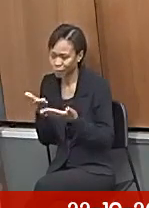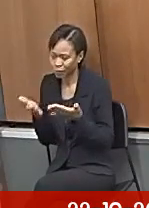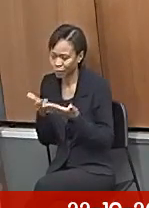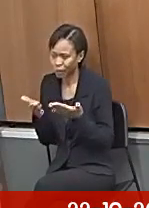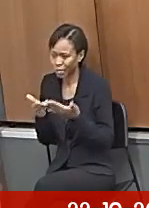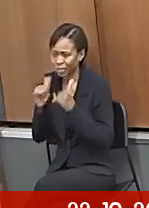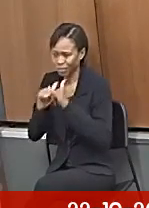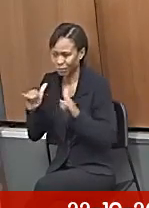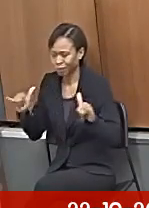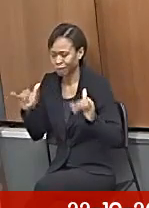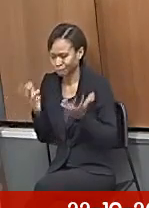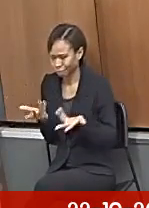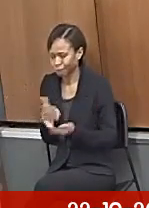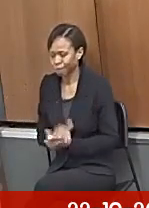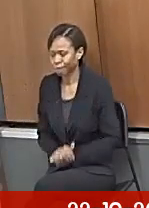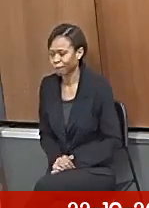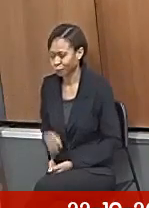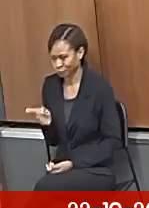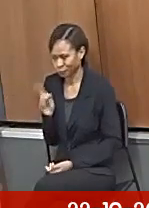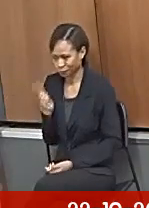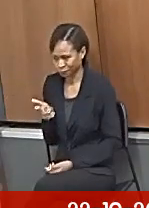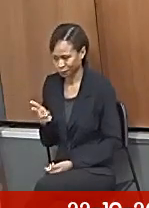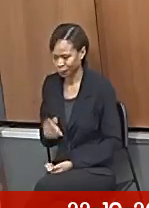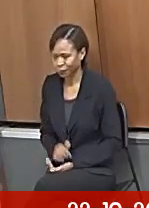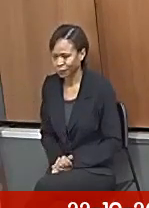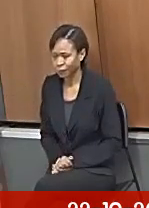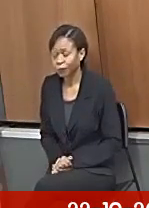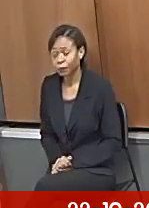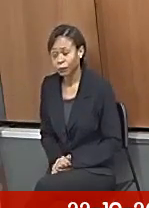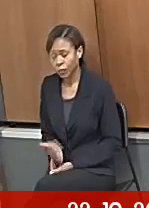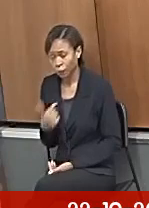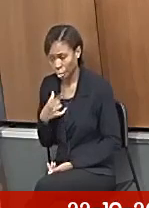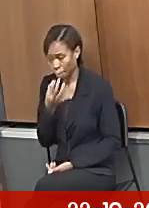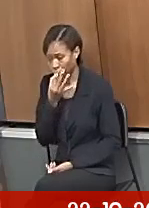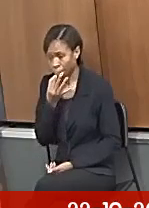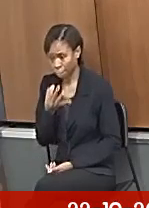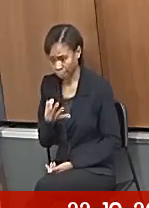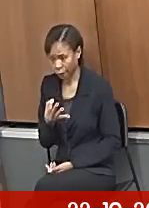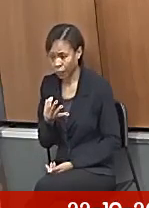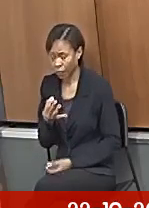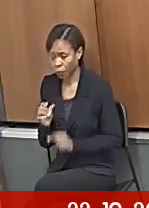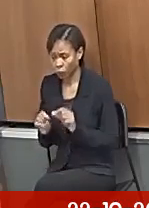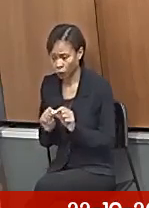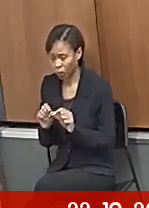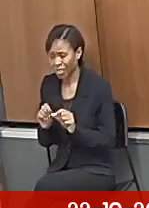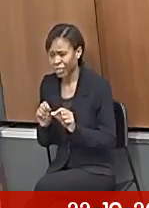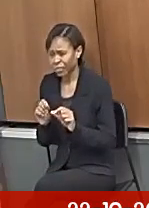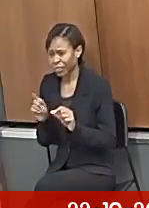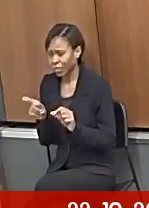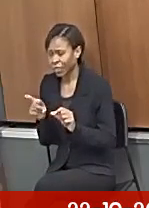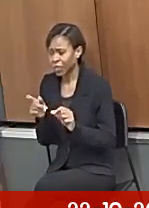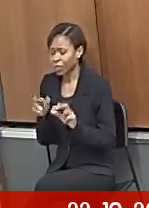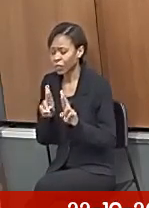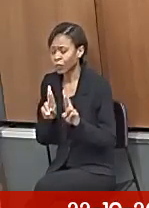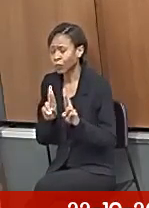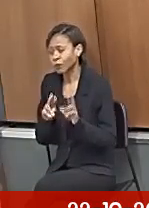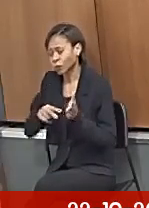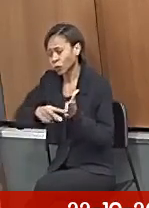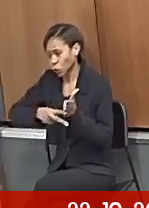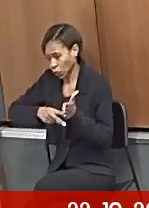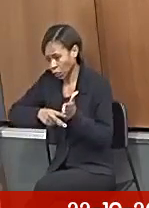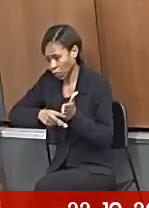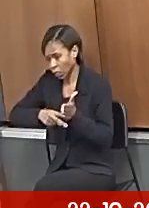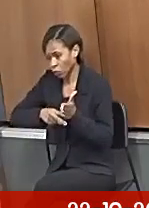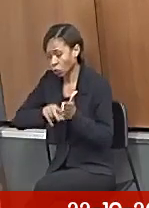notas taquigráficas aqui. Pode continuar. Então, deputado, o que é a minha sugestão depois disso, né? Que a gente fala, a função do sindicato perante